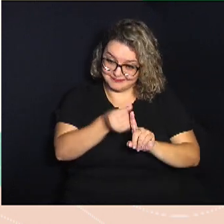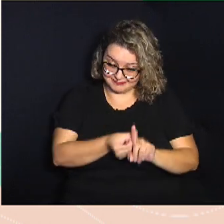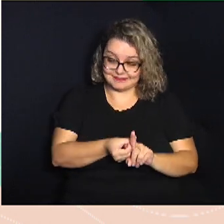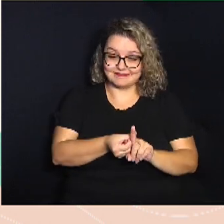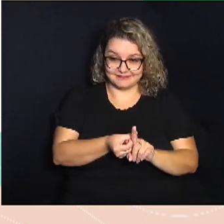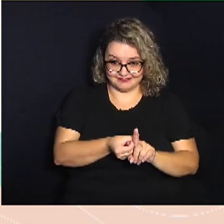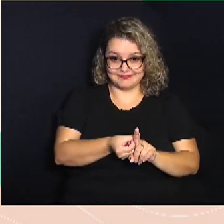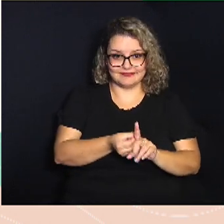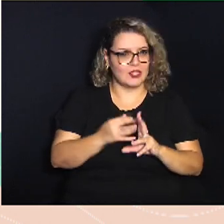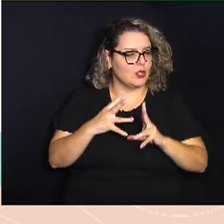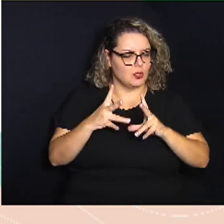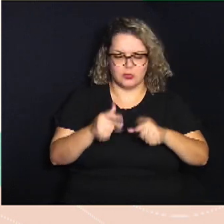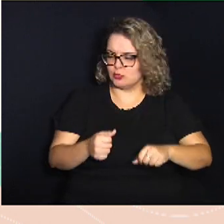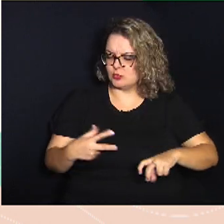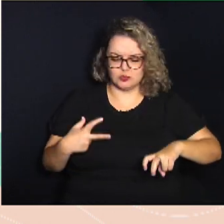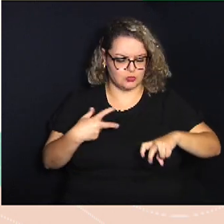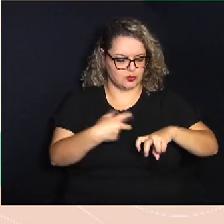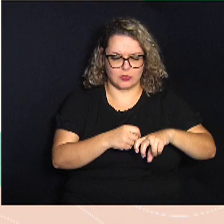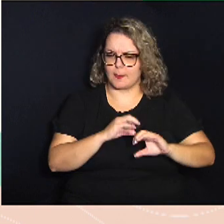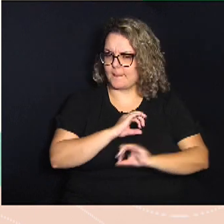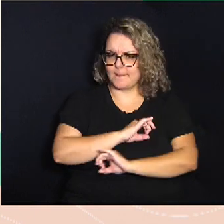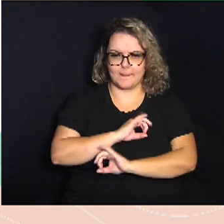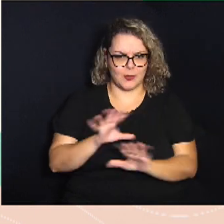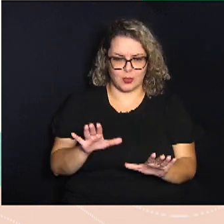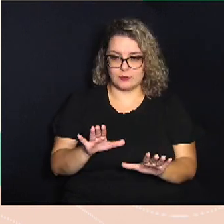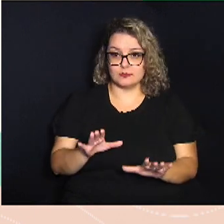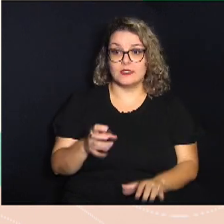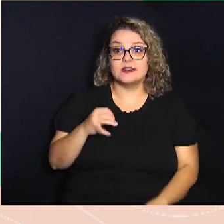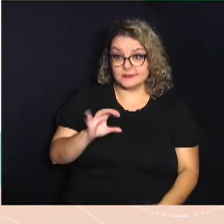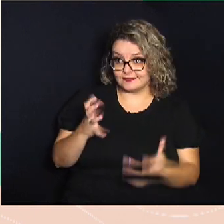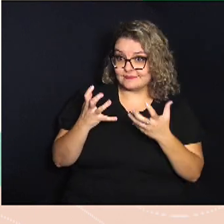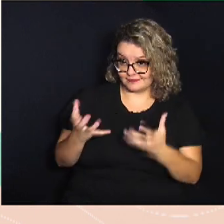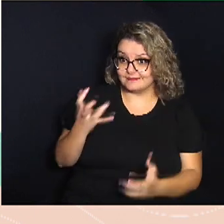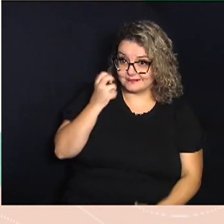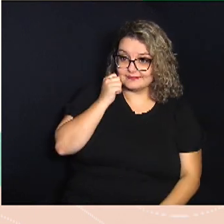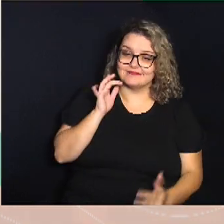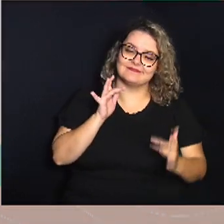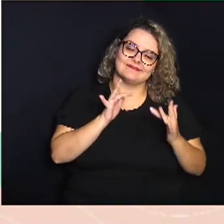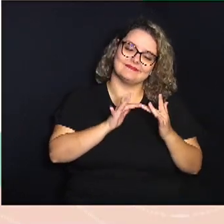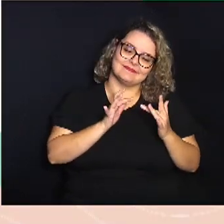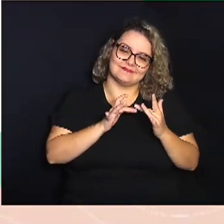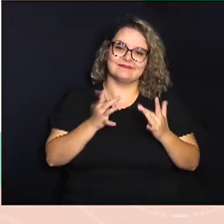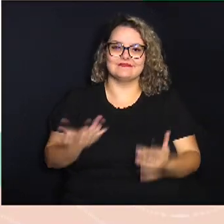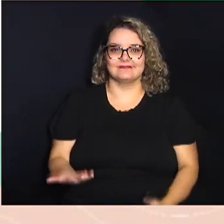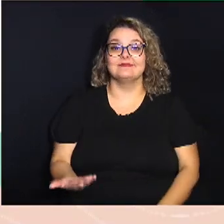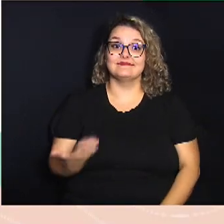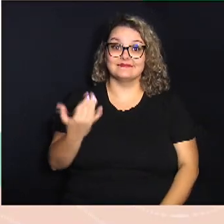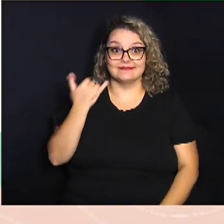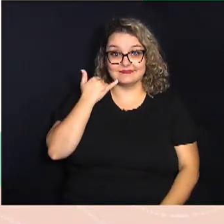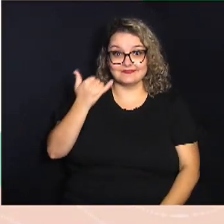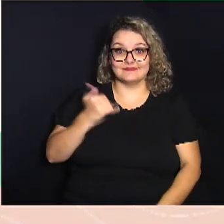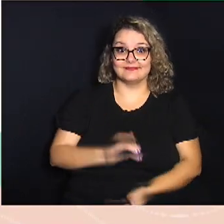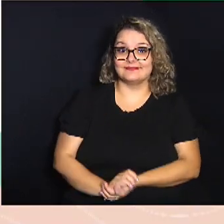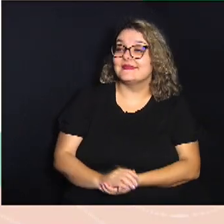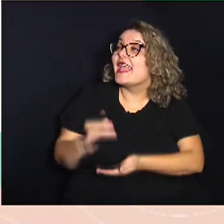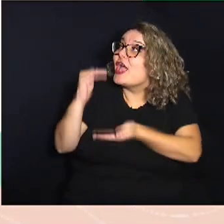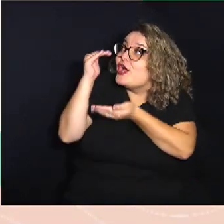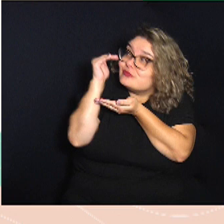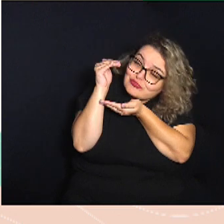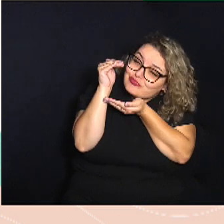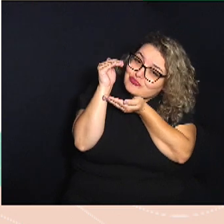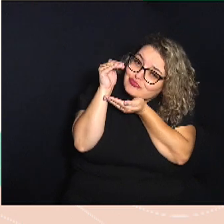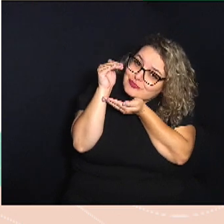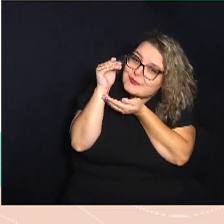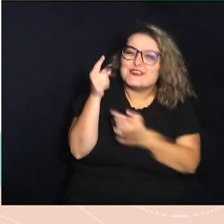Todas as vacinas. Se você quiser adotá-lo, entre em contato pelo telefone. Essa filhotinha de focinho